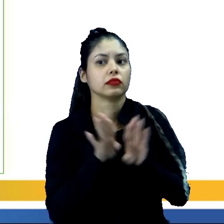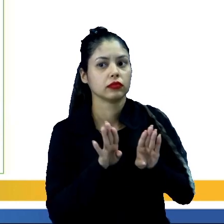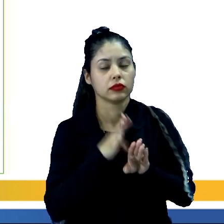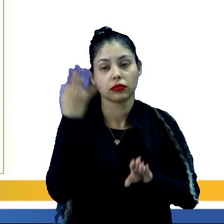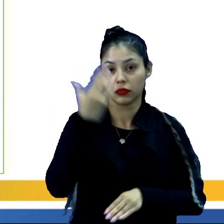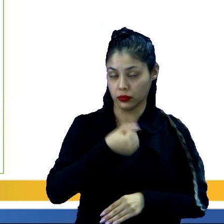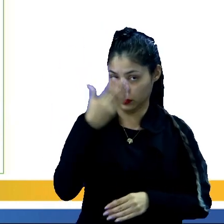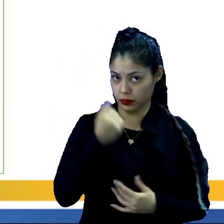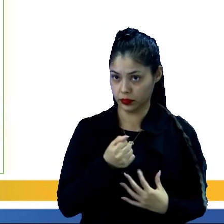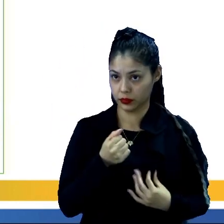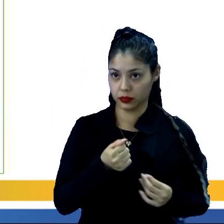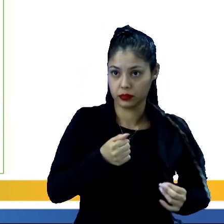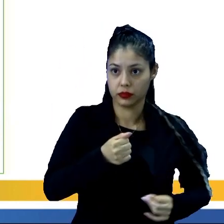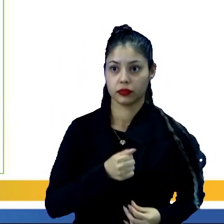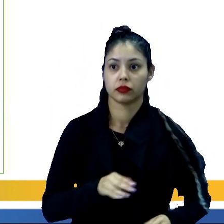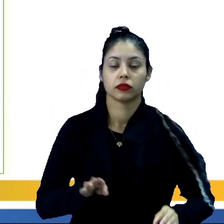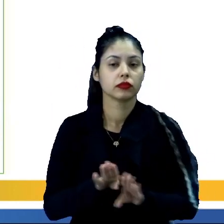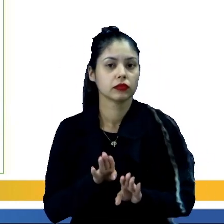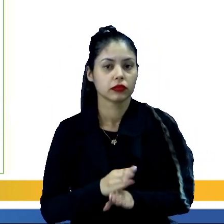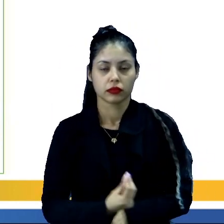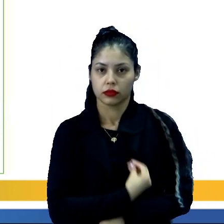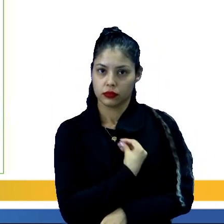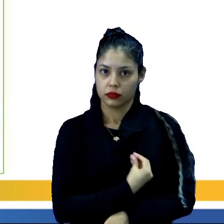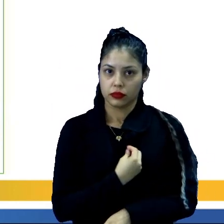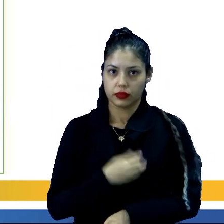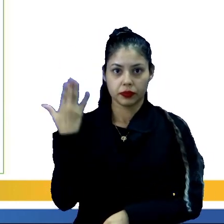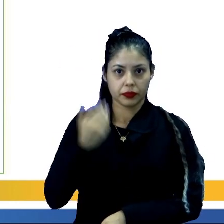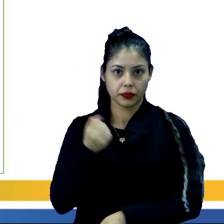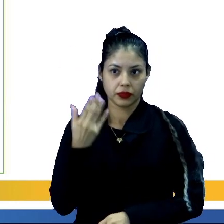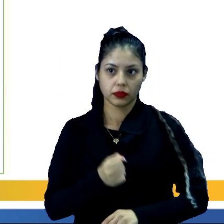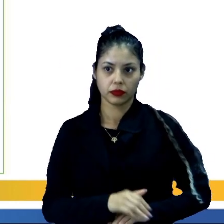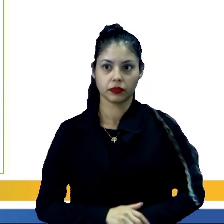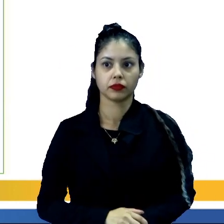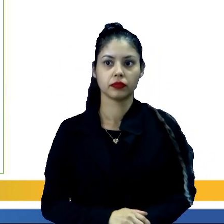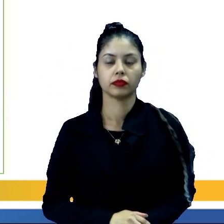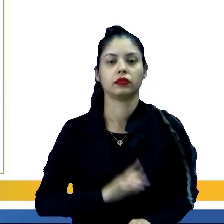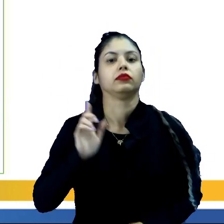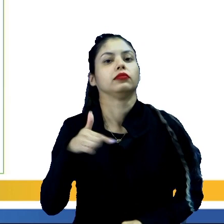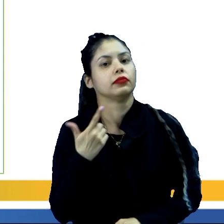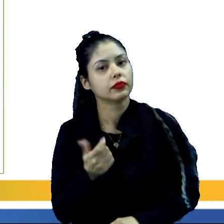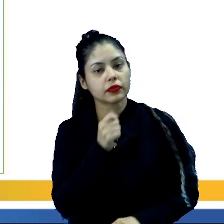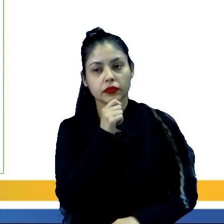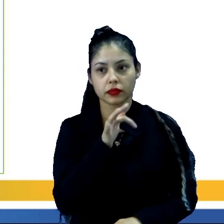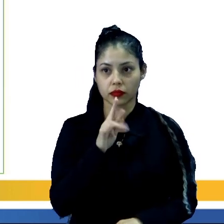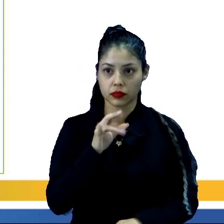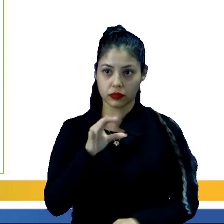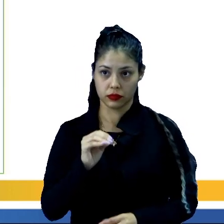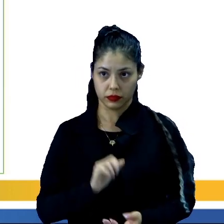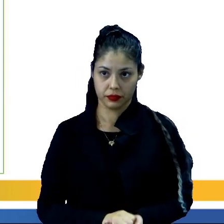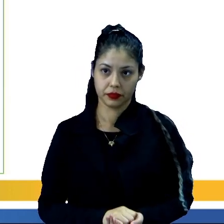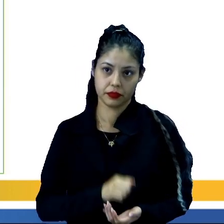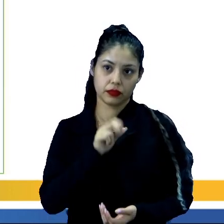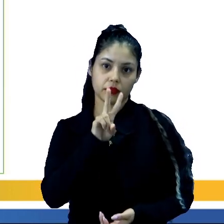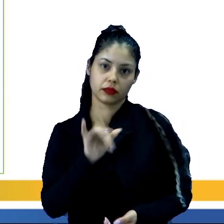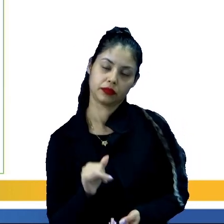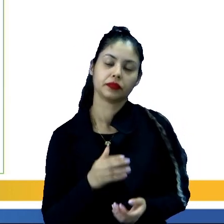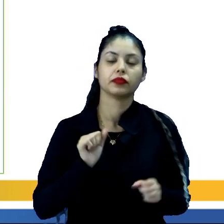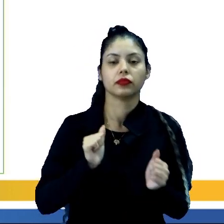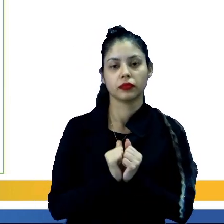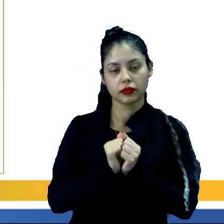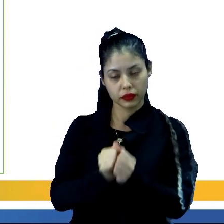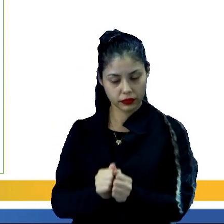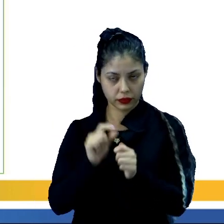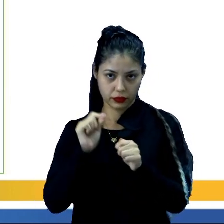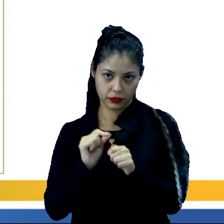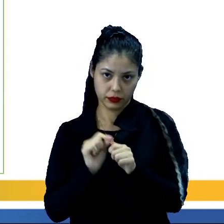no leite, né? Então o cálcio está presente ali no leite. Depois a gente tem o fósforo, que ele vai participar